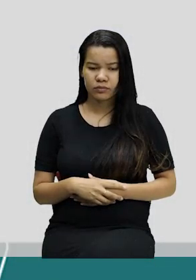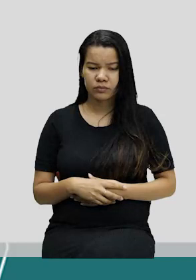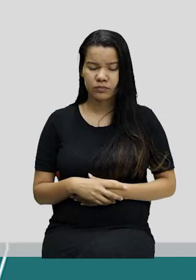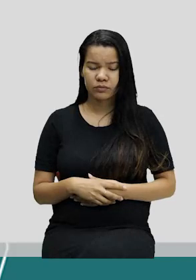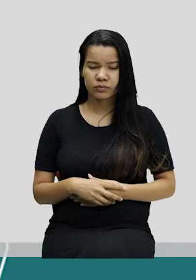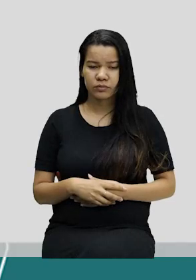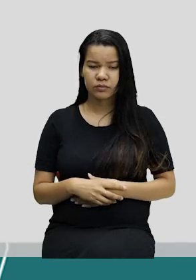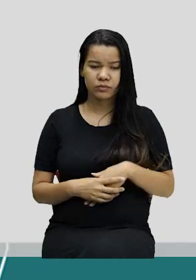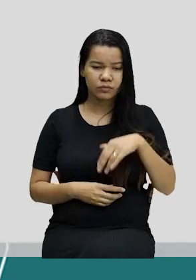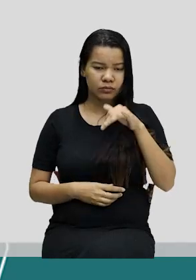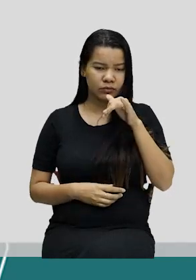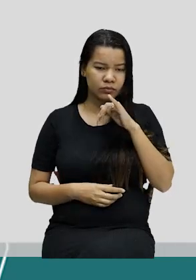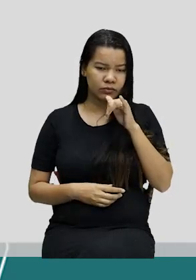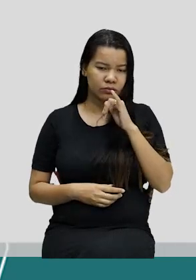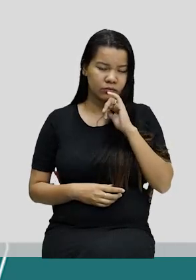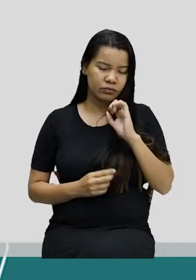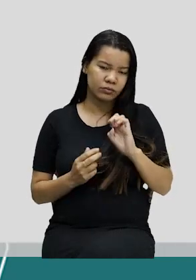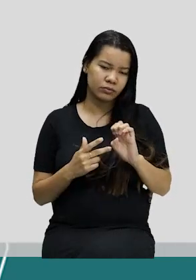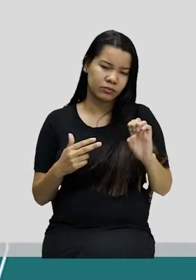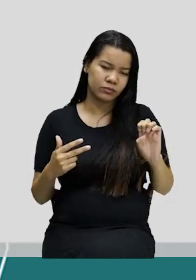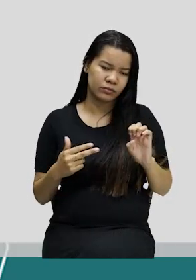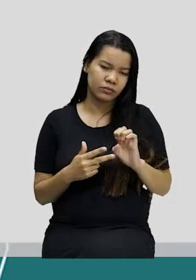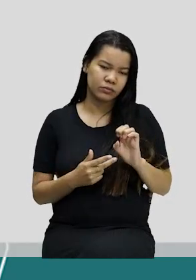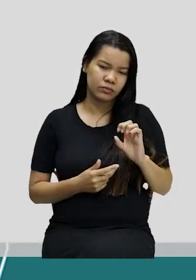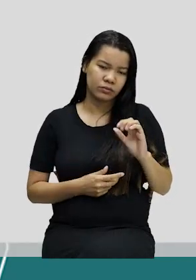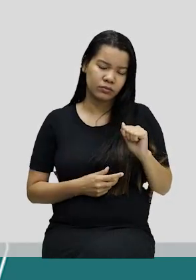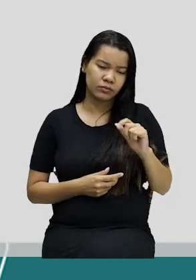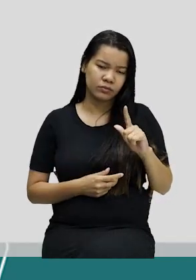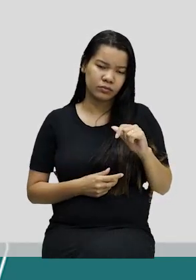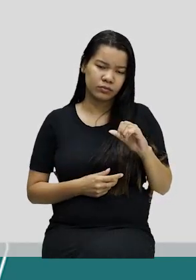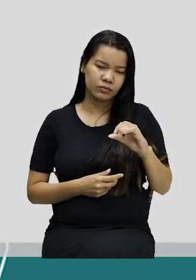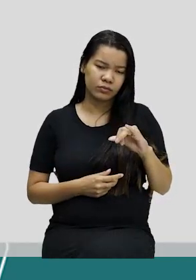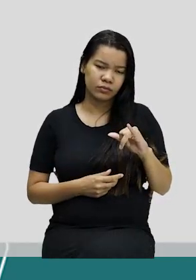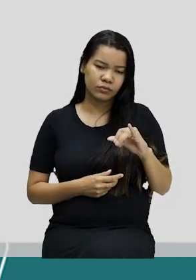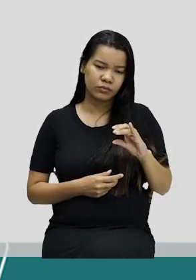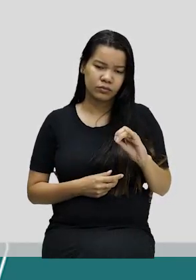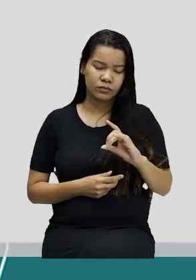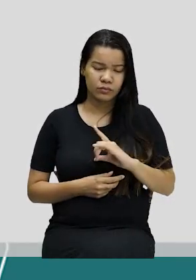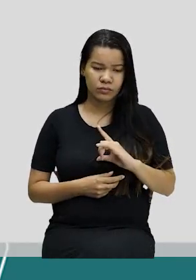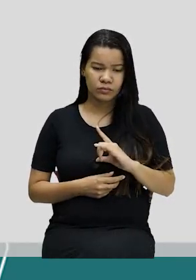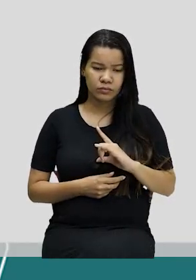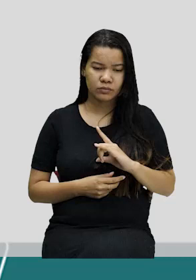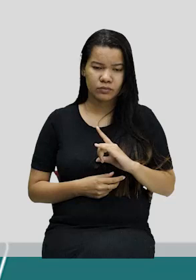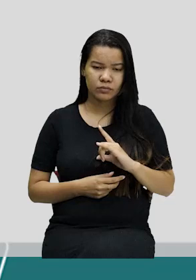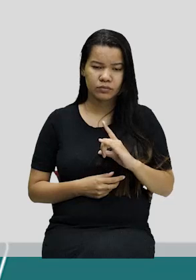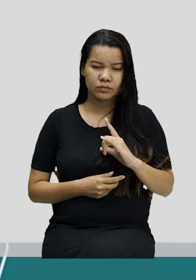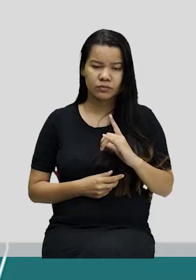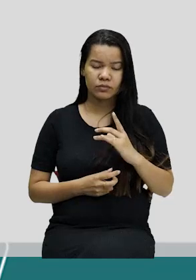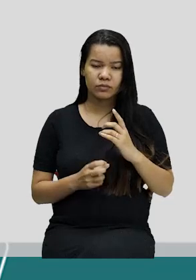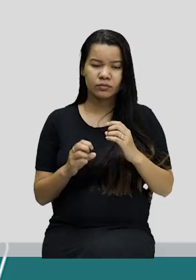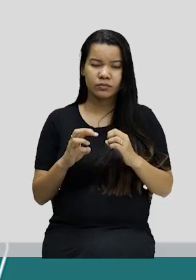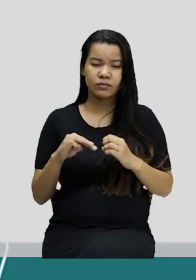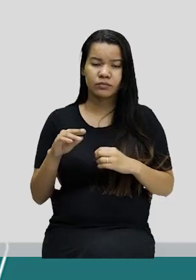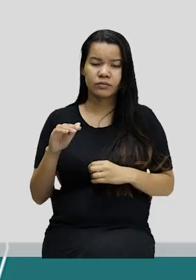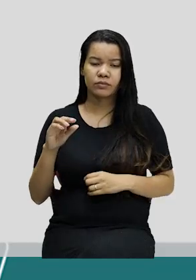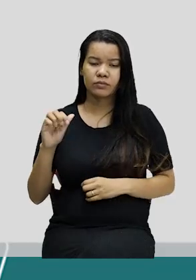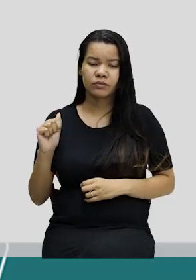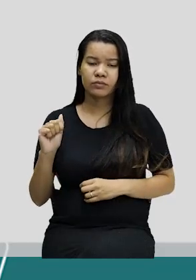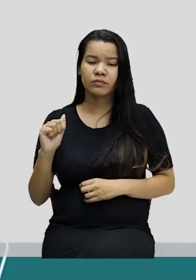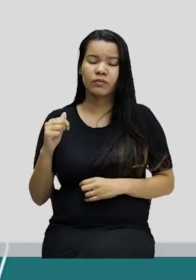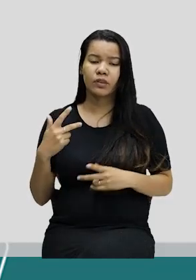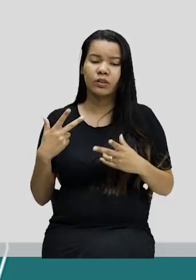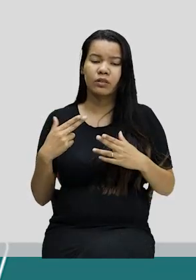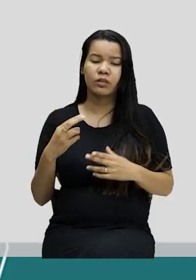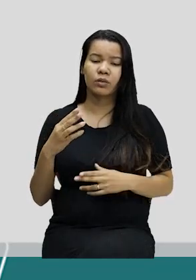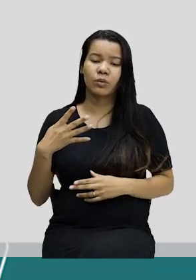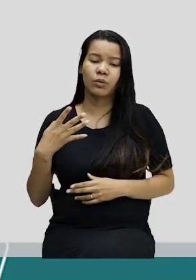tomar como exemplo o elemento cálcio. O elemento cálcio tem massa atômica igual a 40 U, 40 unidades